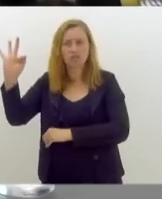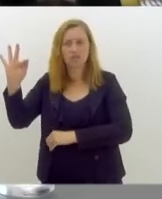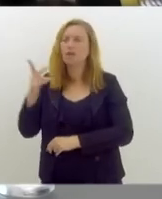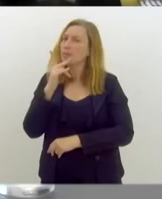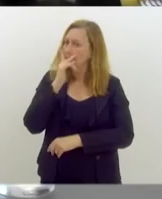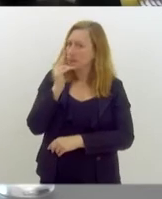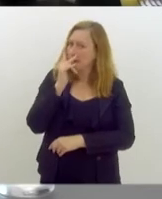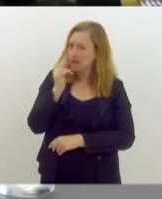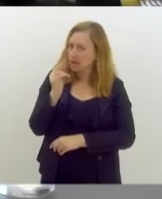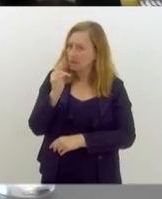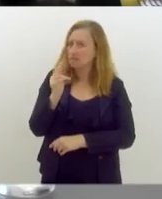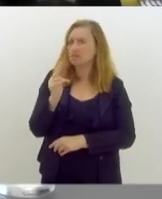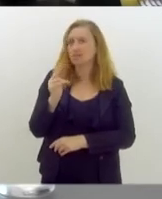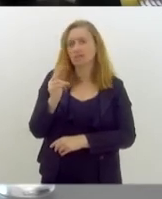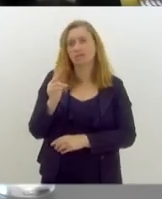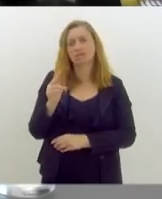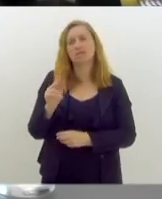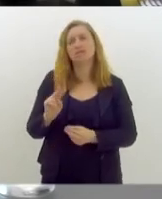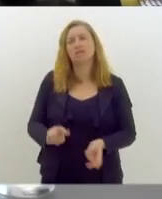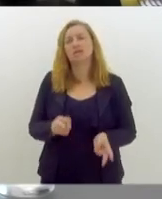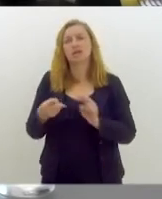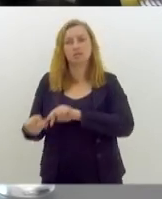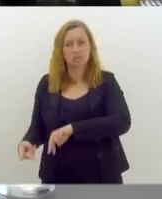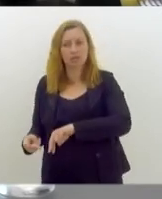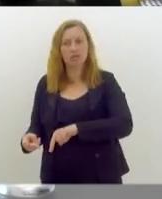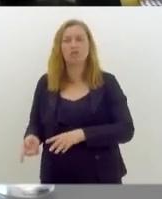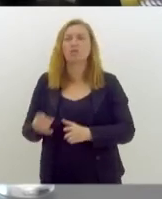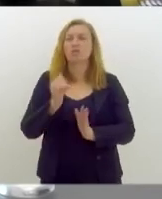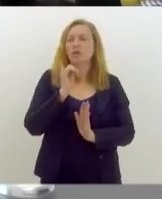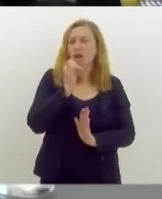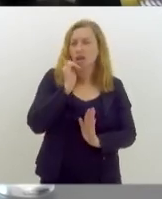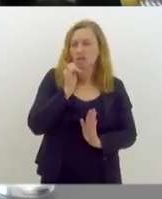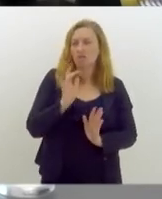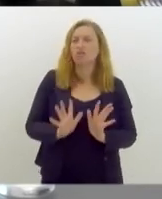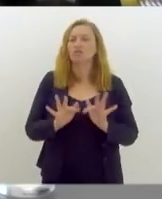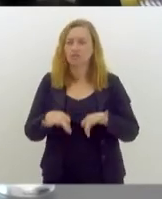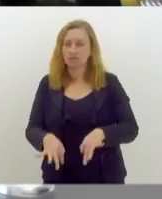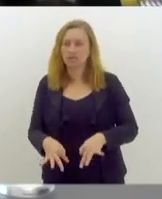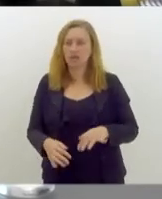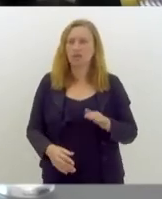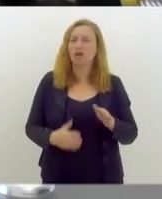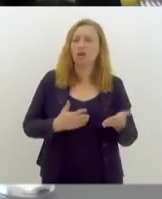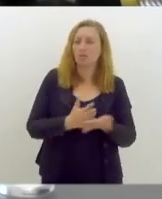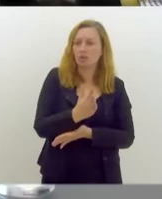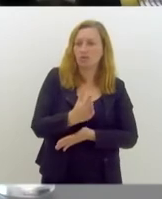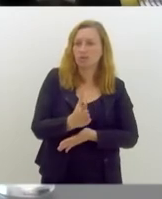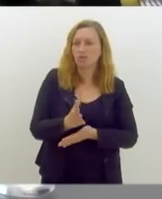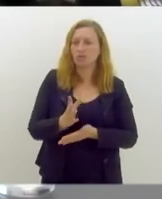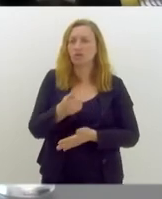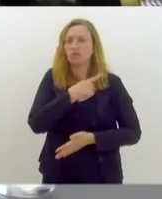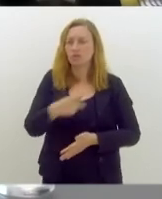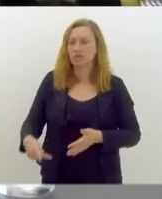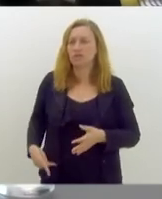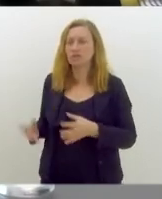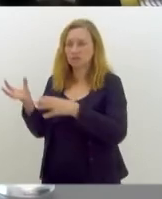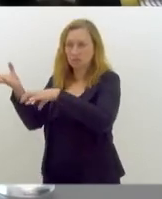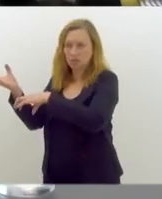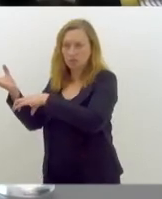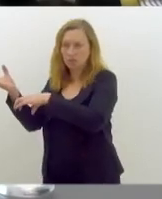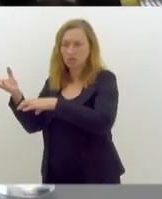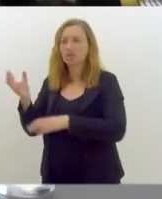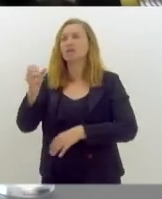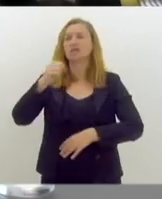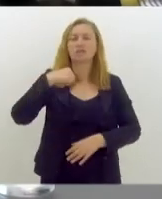que vai valer a pena também caminhar formalmente o relatório final uma vez aprovado ao presidente do congresso nacional atualmente Senador